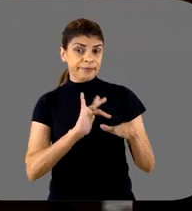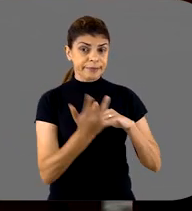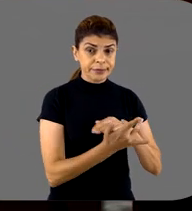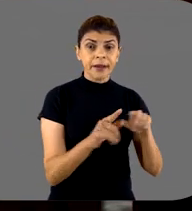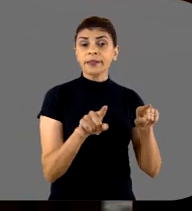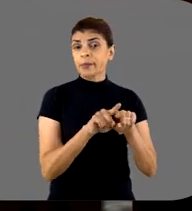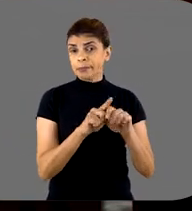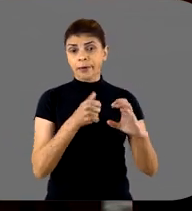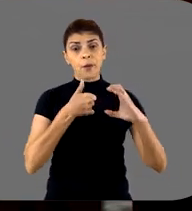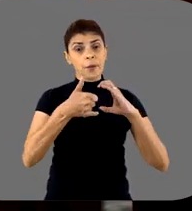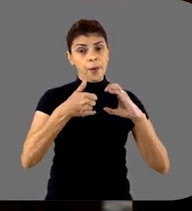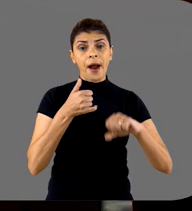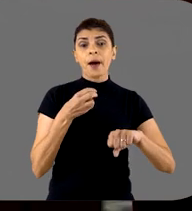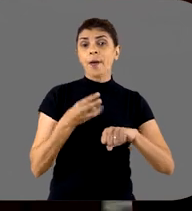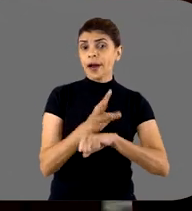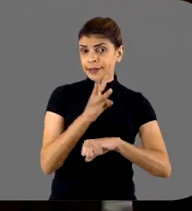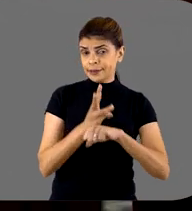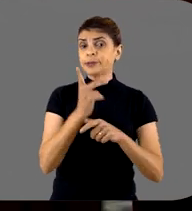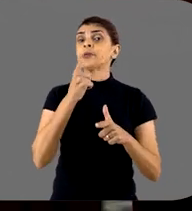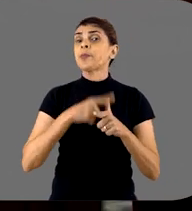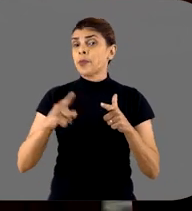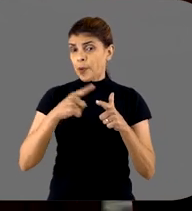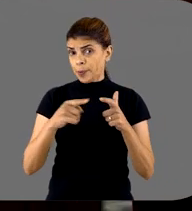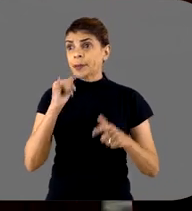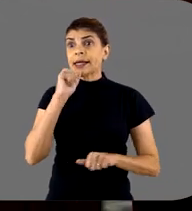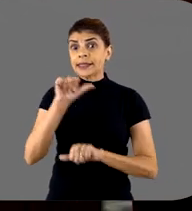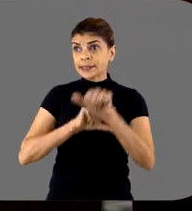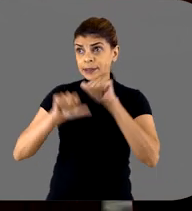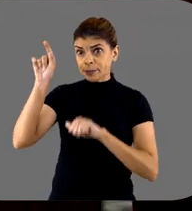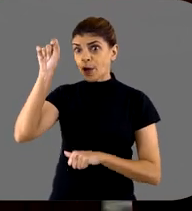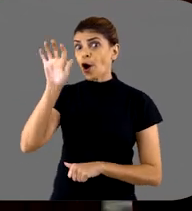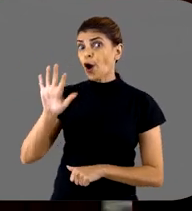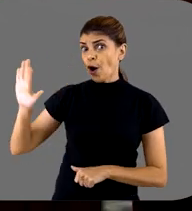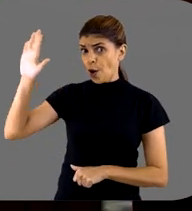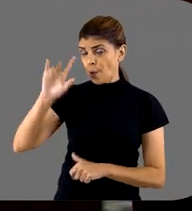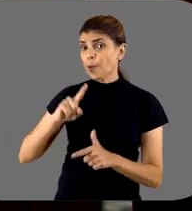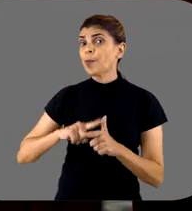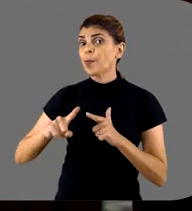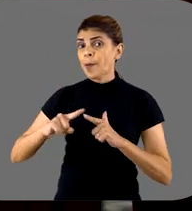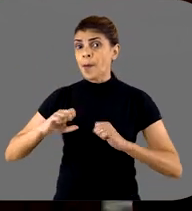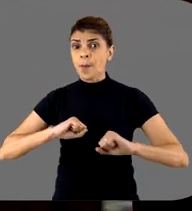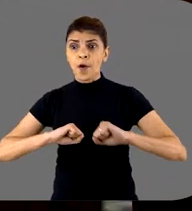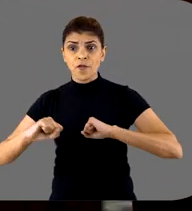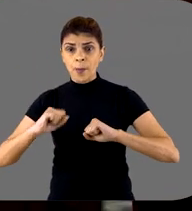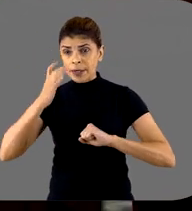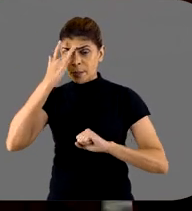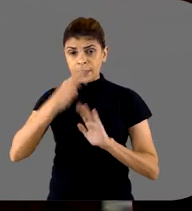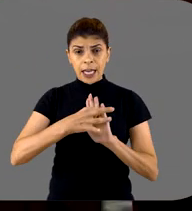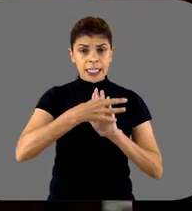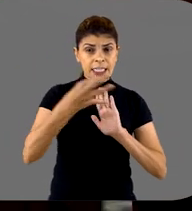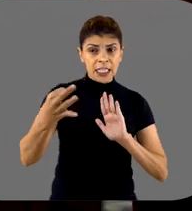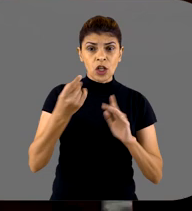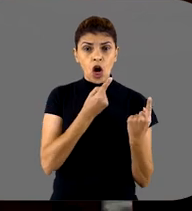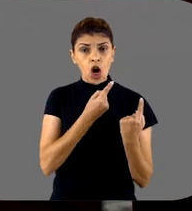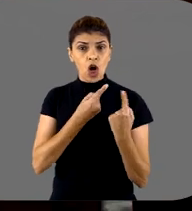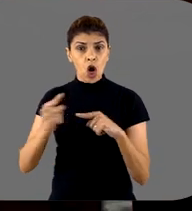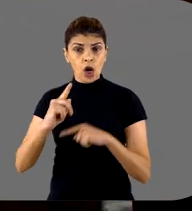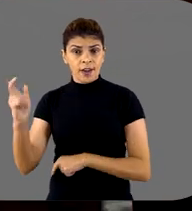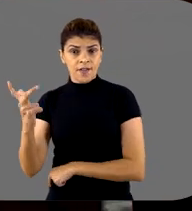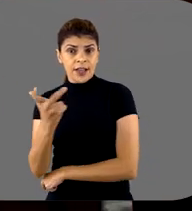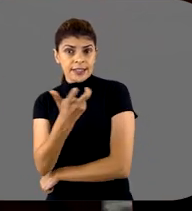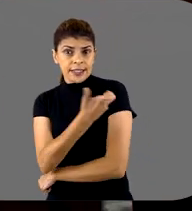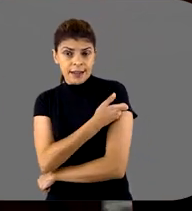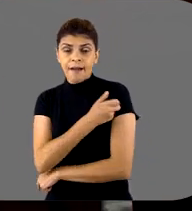WhatsApp. Esse é um problema bastante grande, obviamente. Então, na Europa, por exemplo, estamos tendo um problema de movimentos críticos à